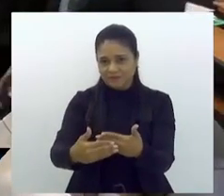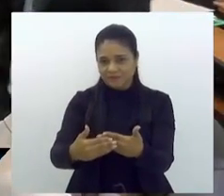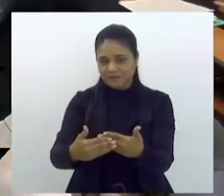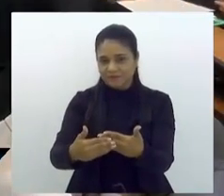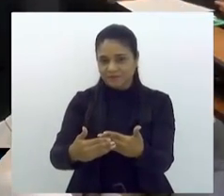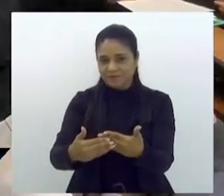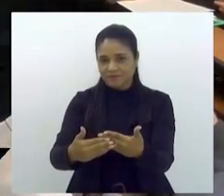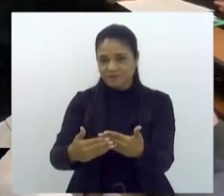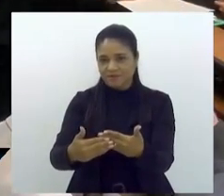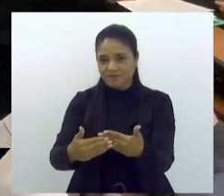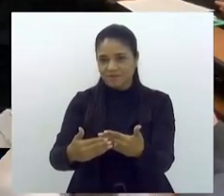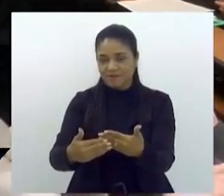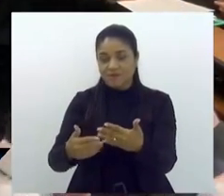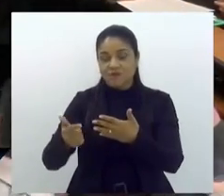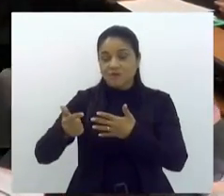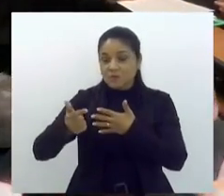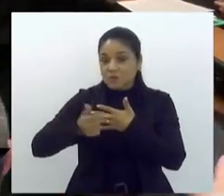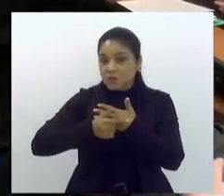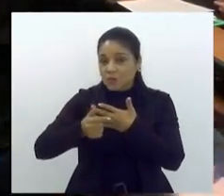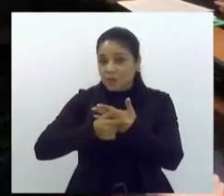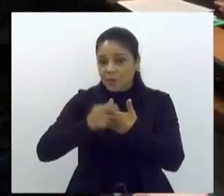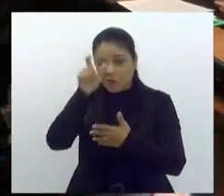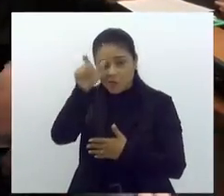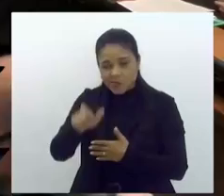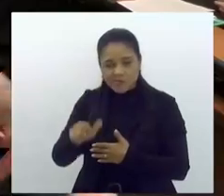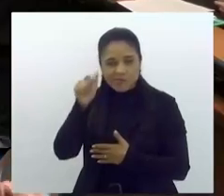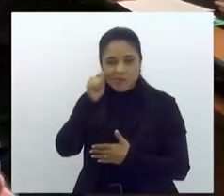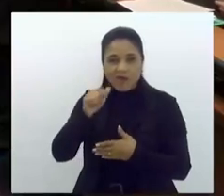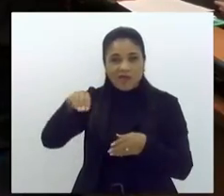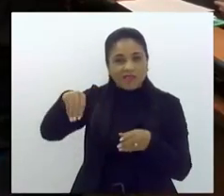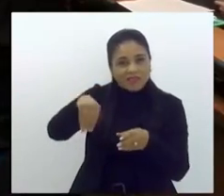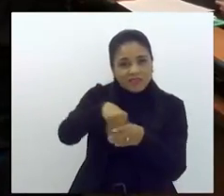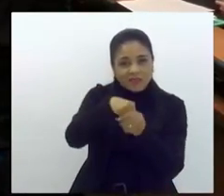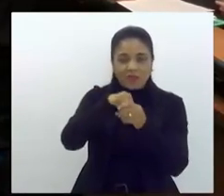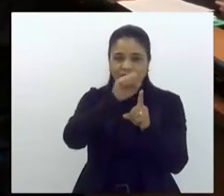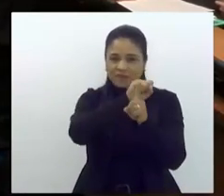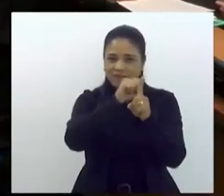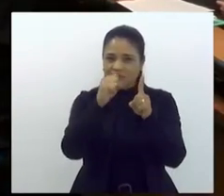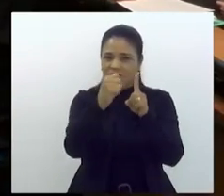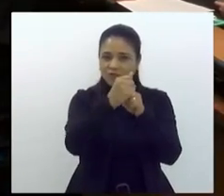papel da mulher na sociedade Mundial